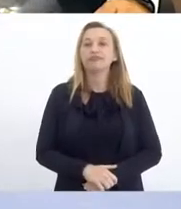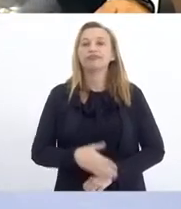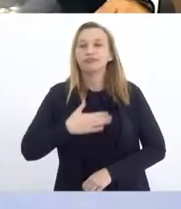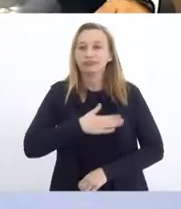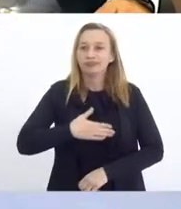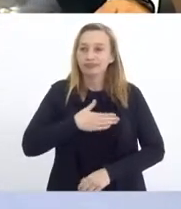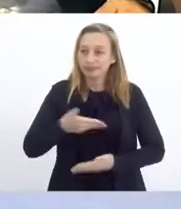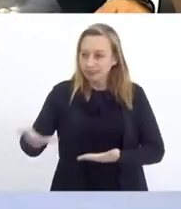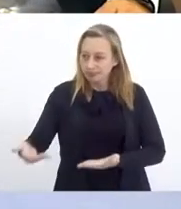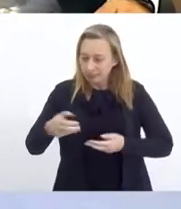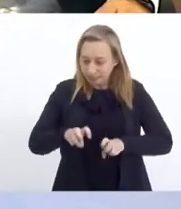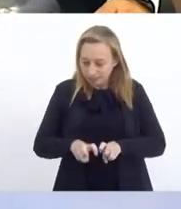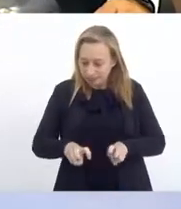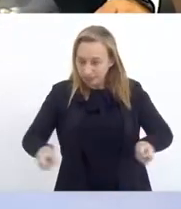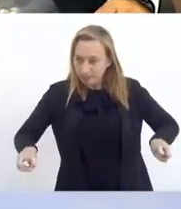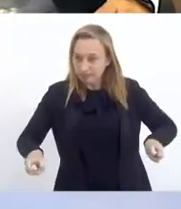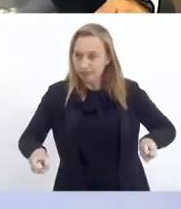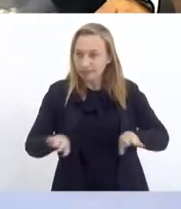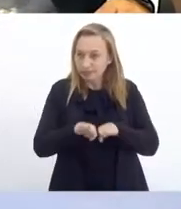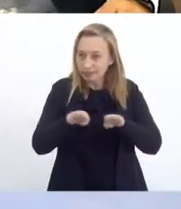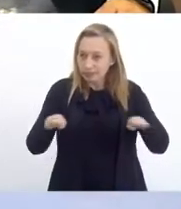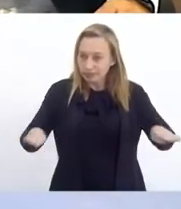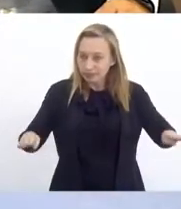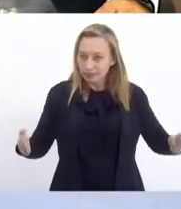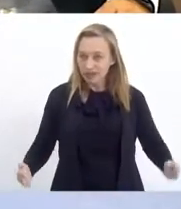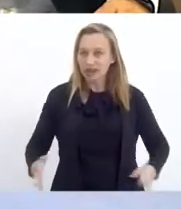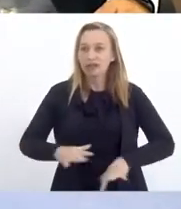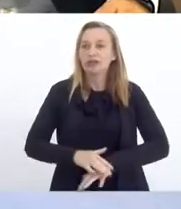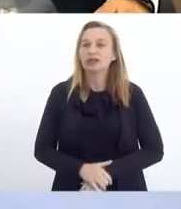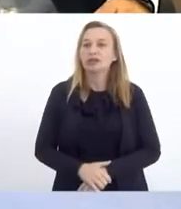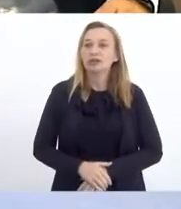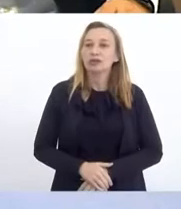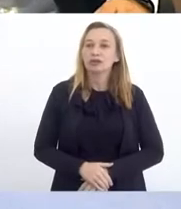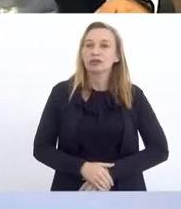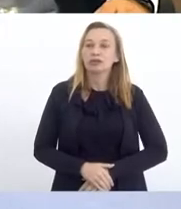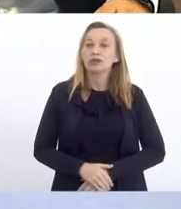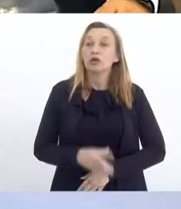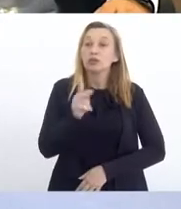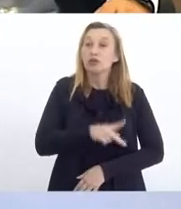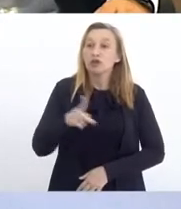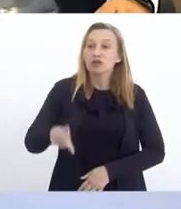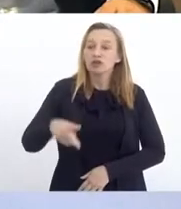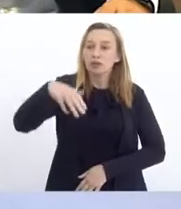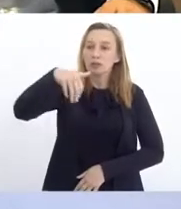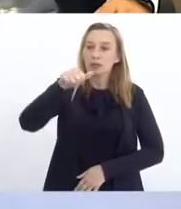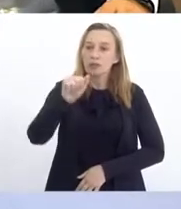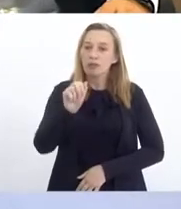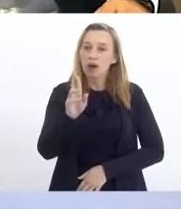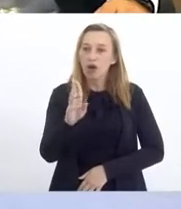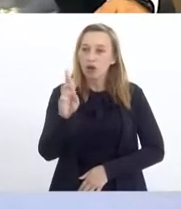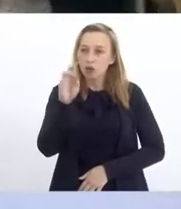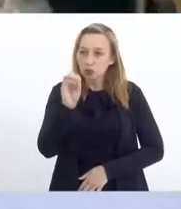Gostaríamos de chamar para compor a mesa o Mauro, o professor Mauro Osório,